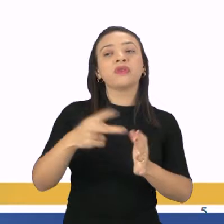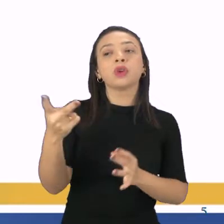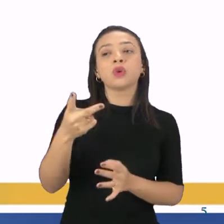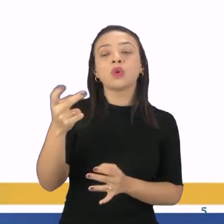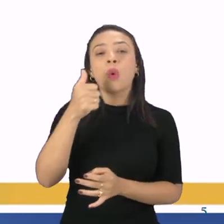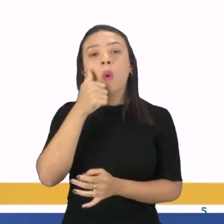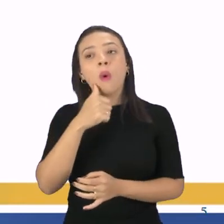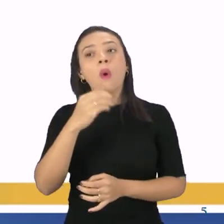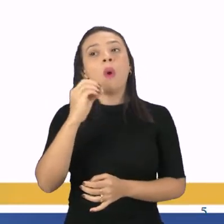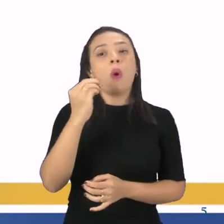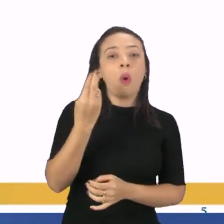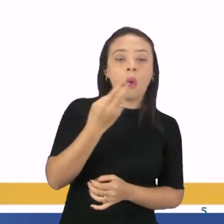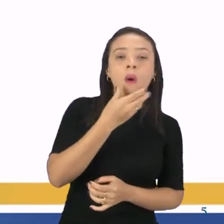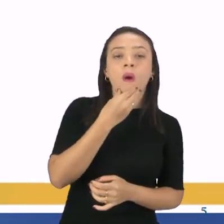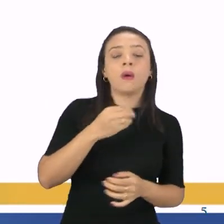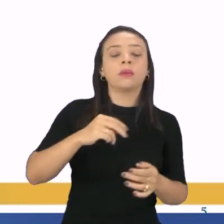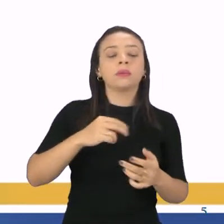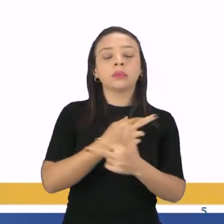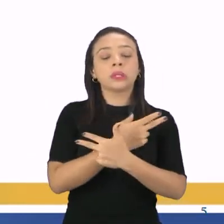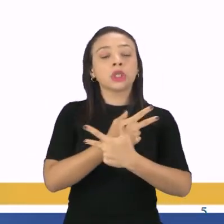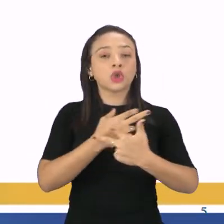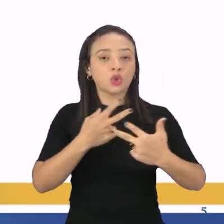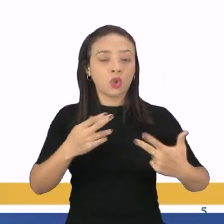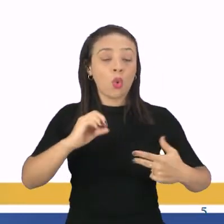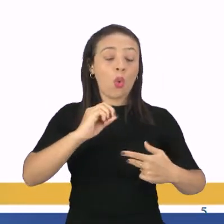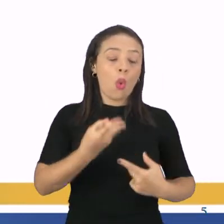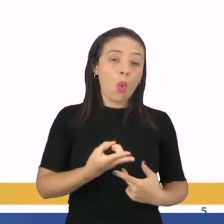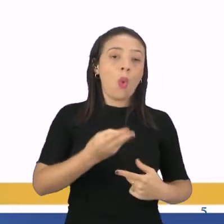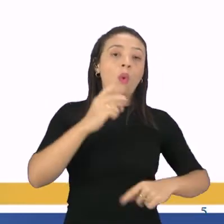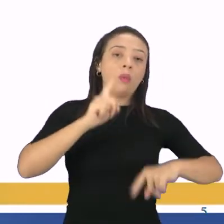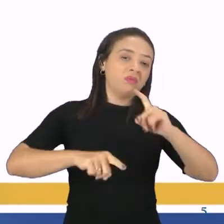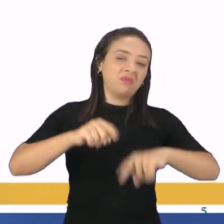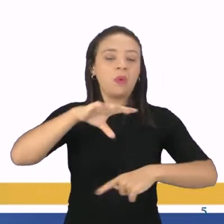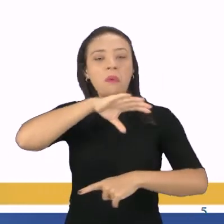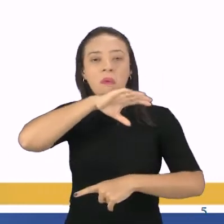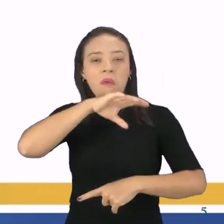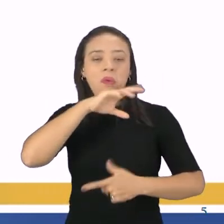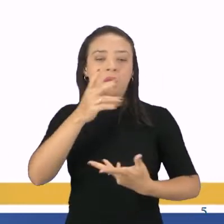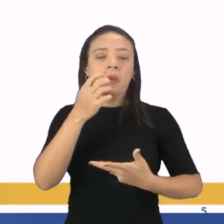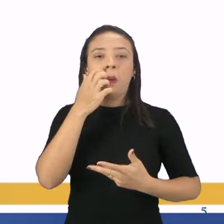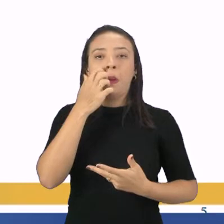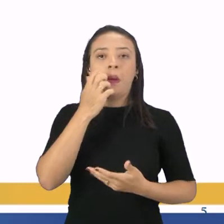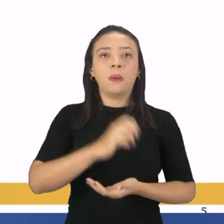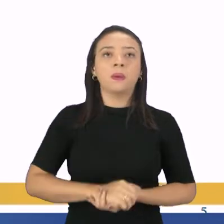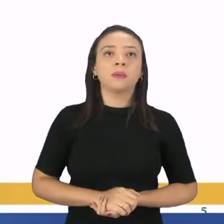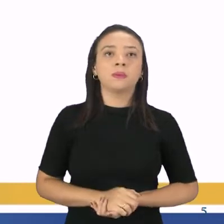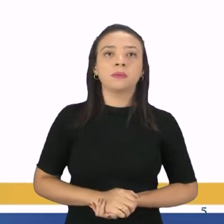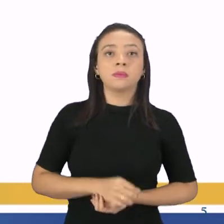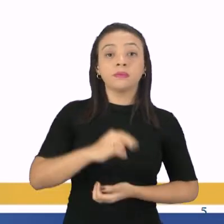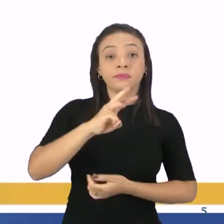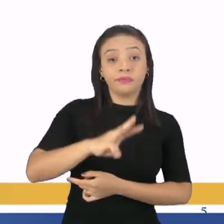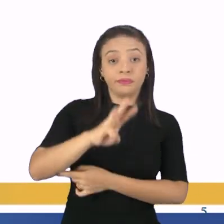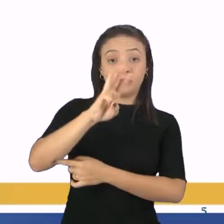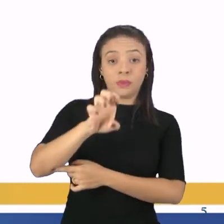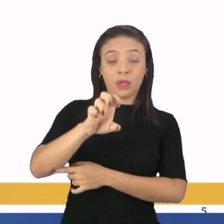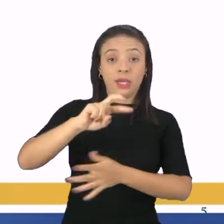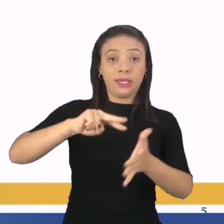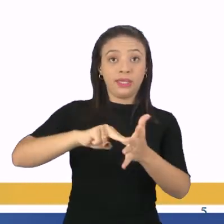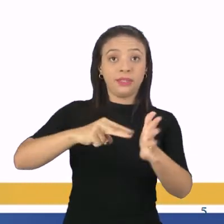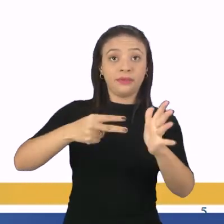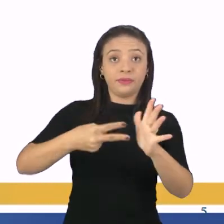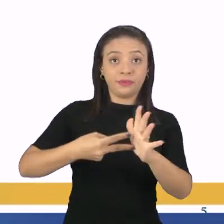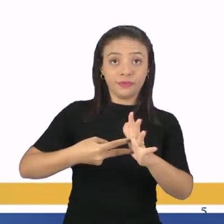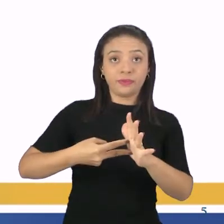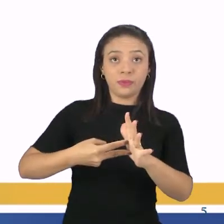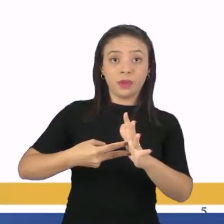ela para animais ou coisas, ok? Quando se refere a animal ou coisa, a gente usa sempre o it. We, que são os pronomes agora